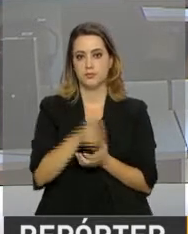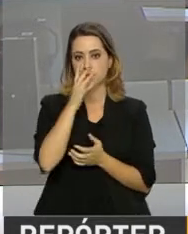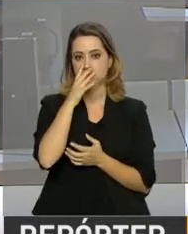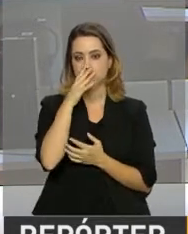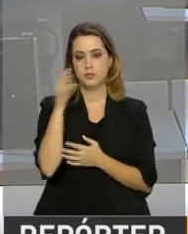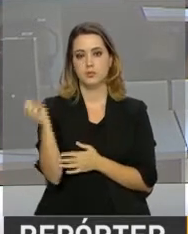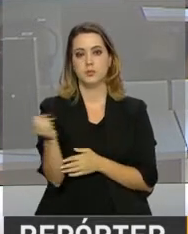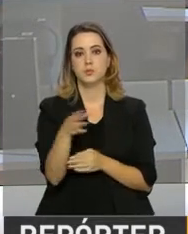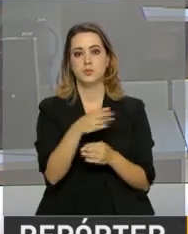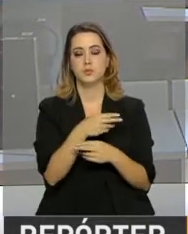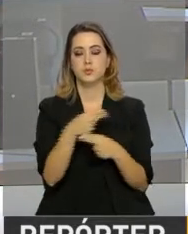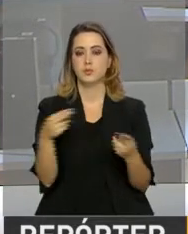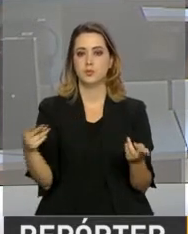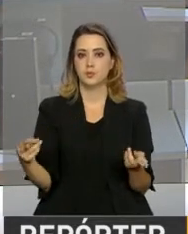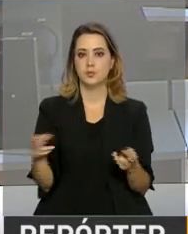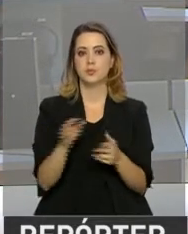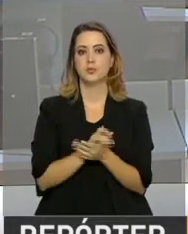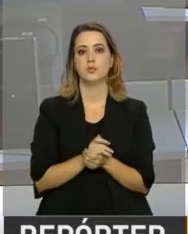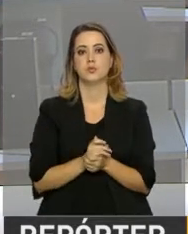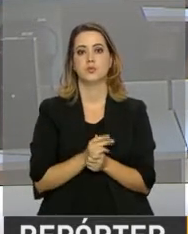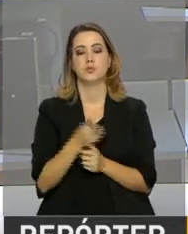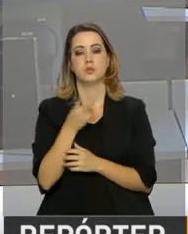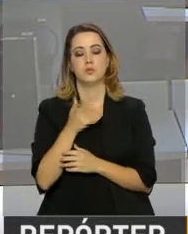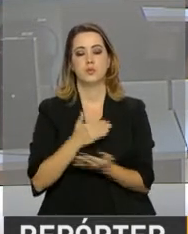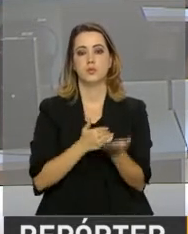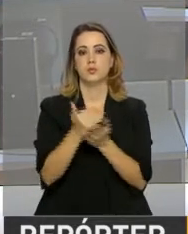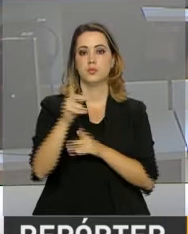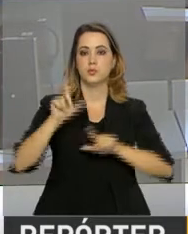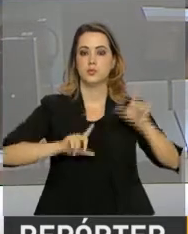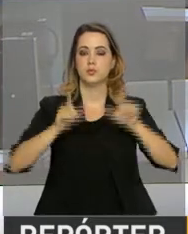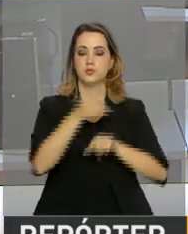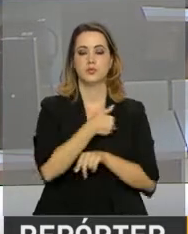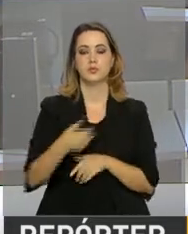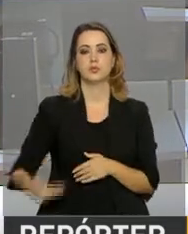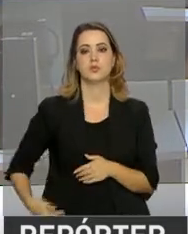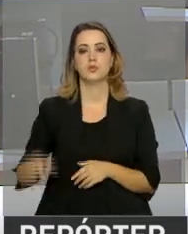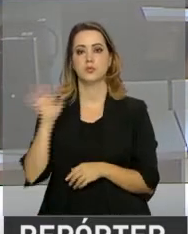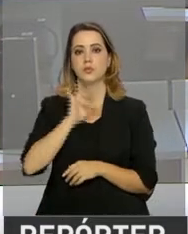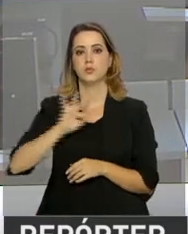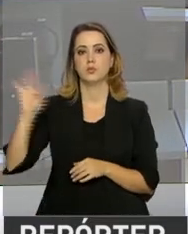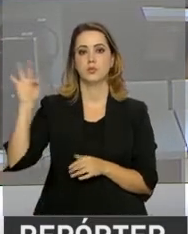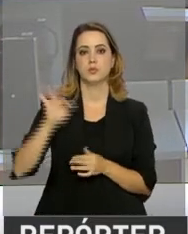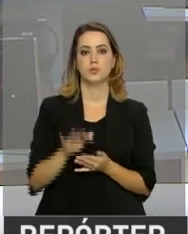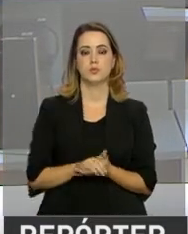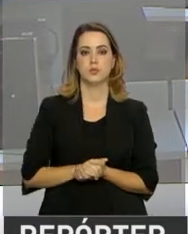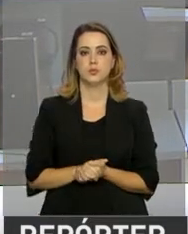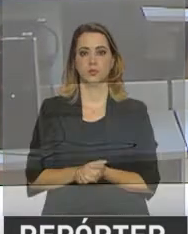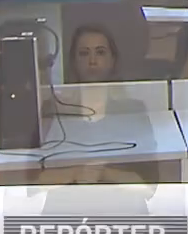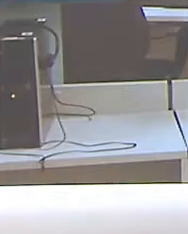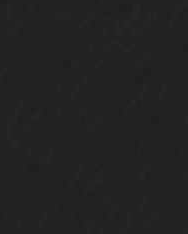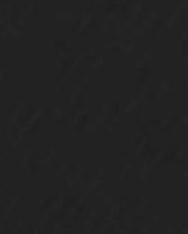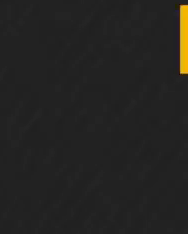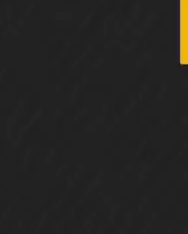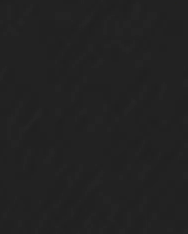acompanhe também as novidades pelas nossas redes sociais continue com a gente e nbr a tv do governo federal